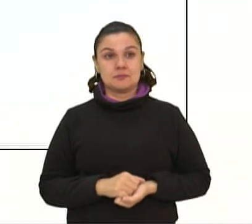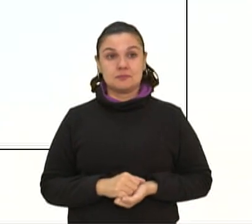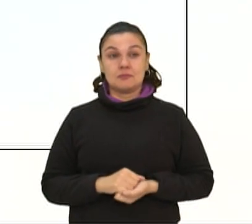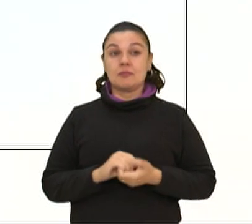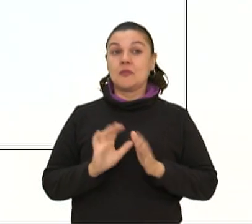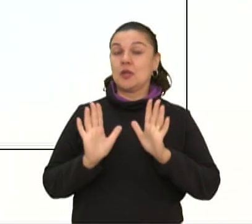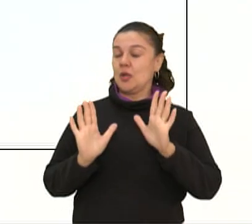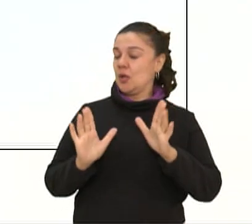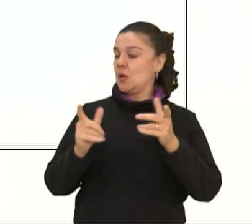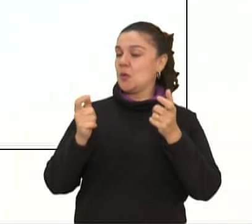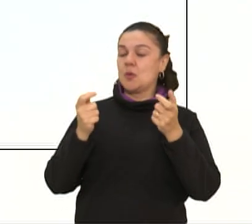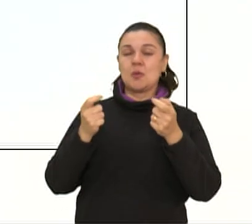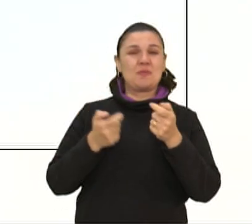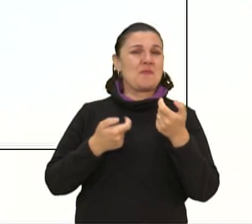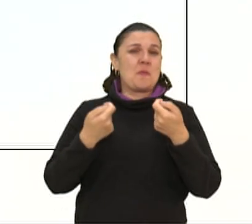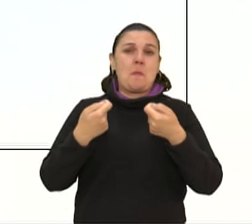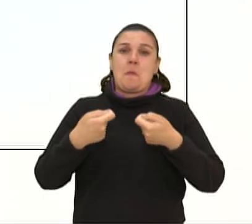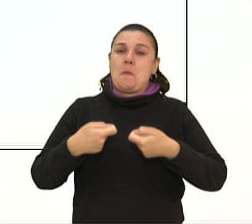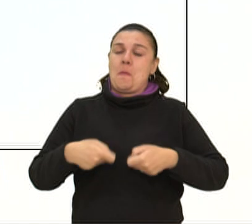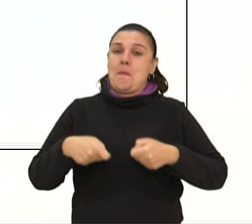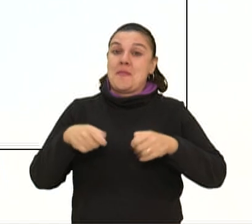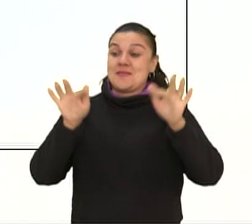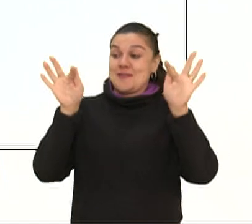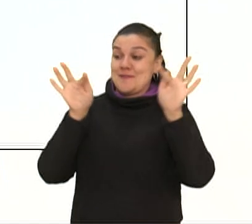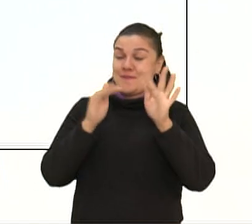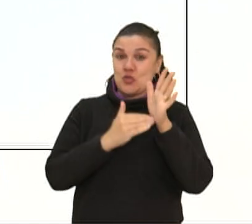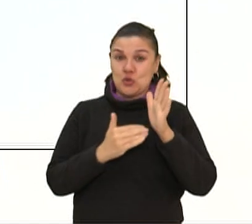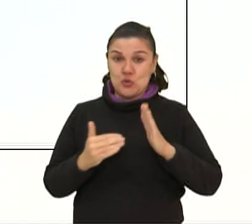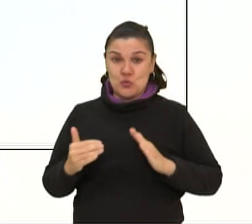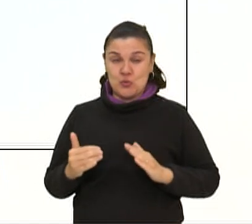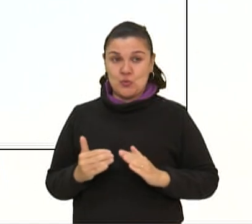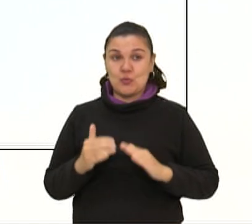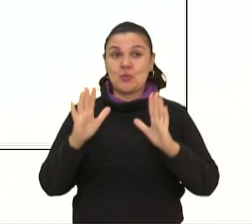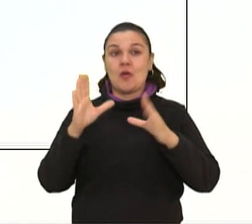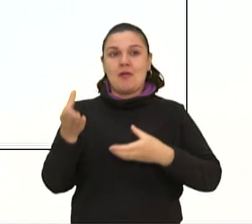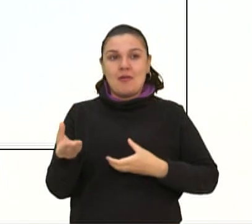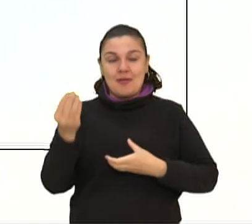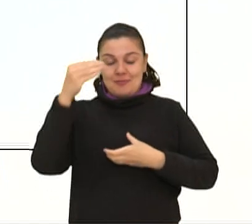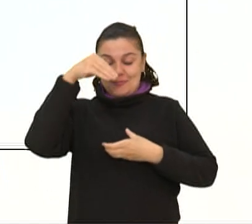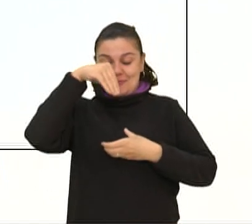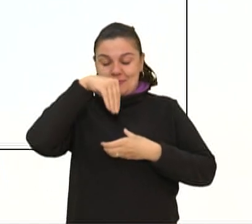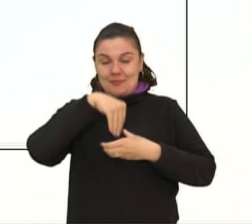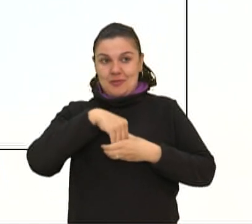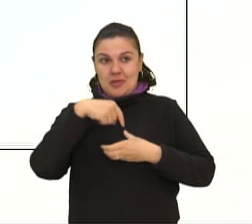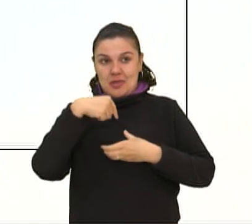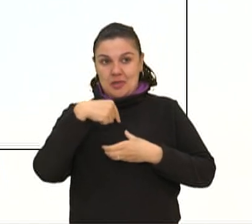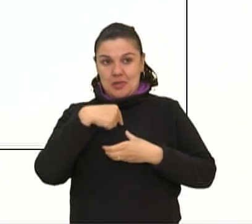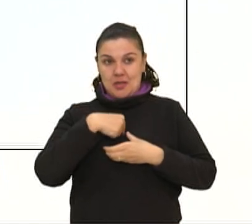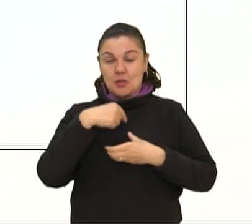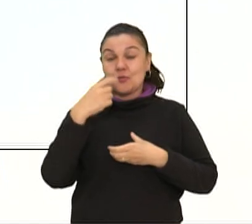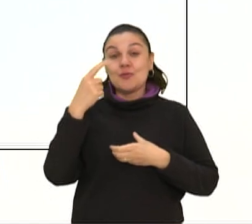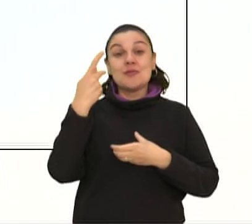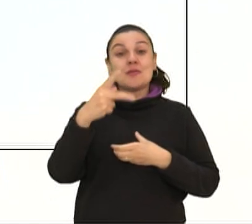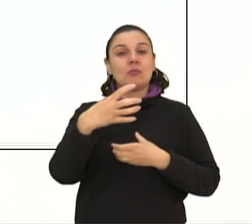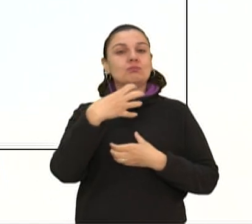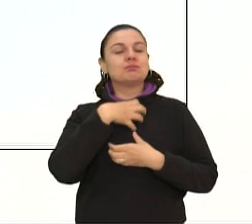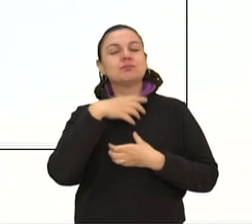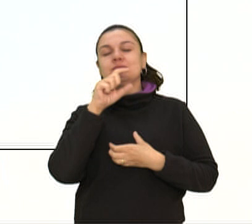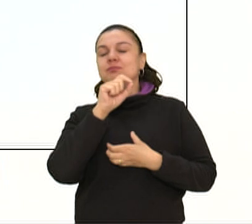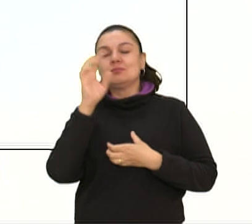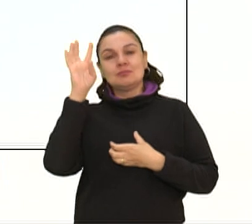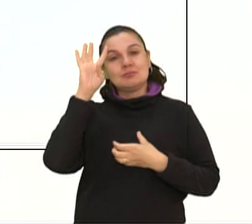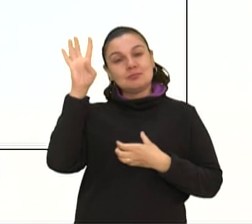pode resolver esse problema, então isso não se torna uma desgraça para você. Pode se tornar até uma